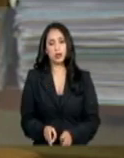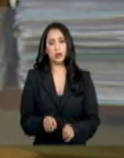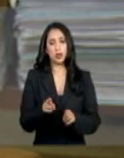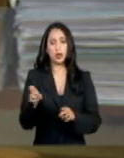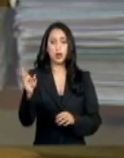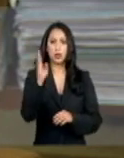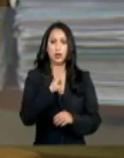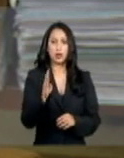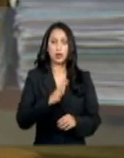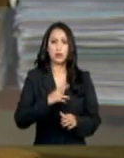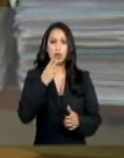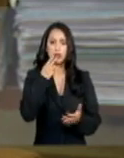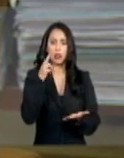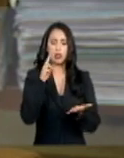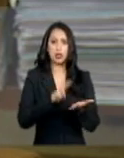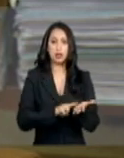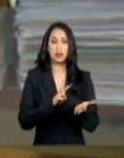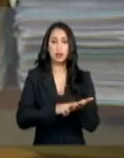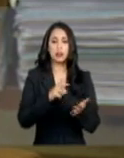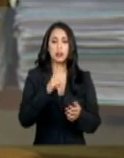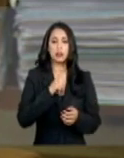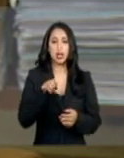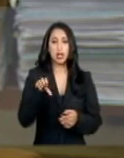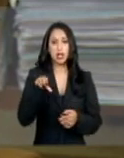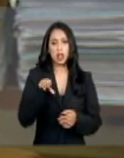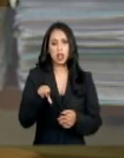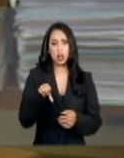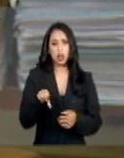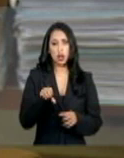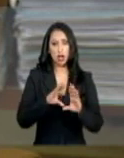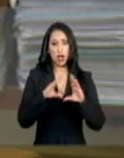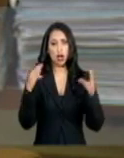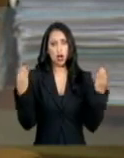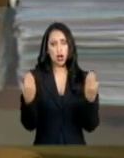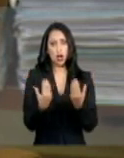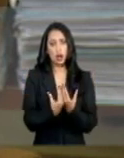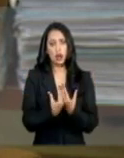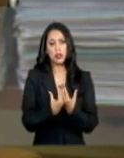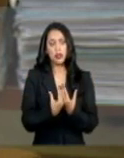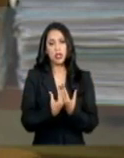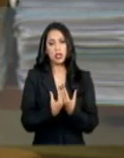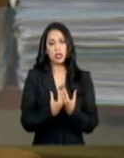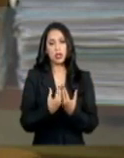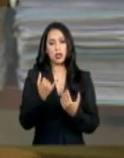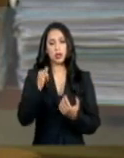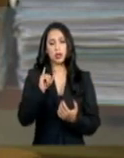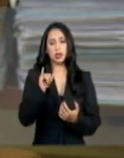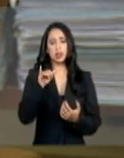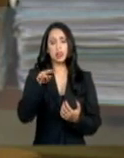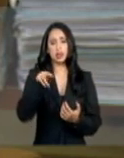a carta que fundac na nota como é a convenção interamericana é